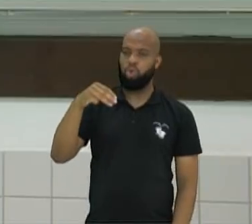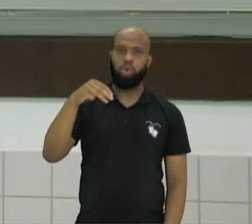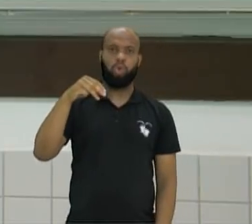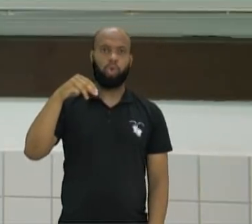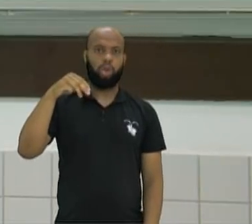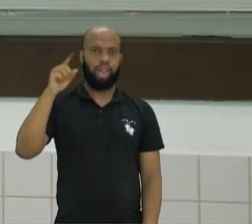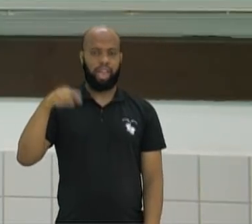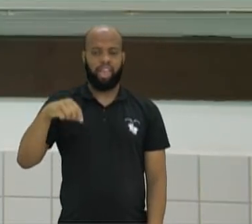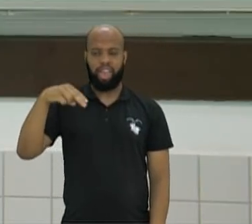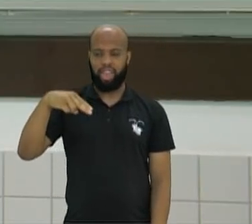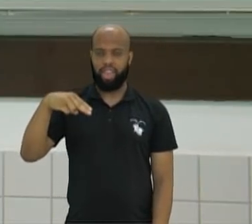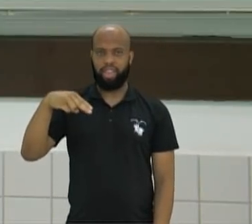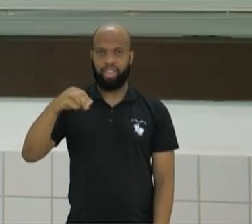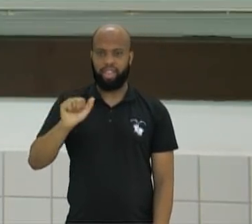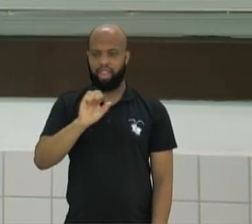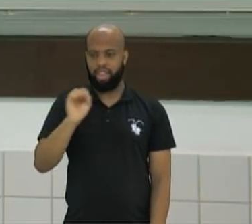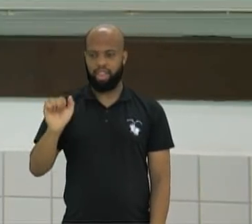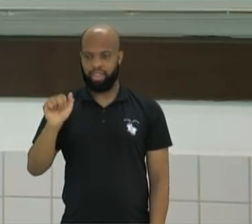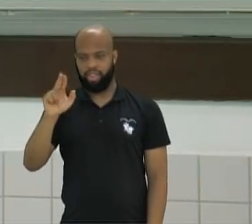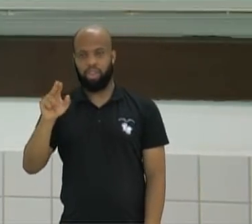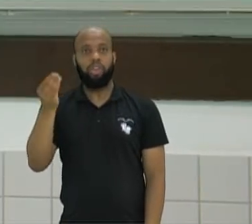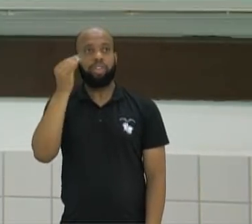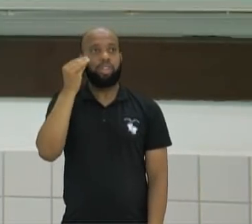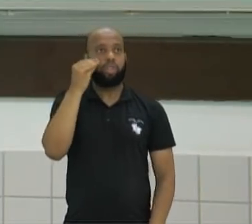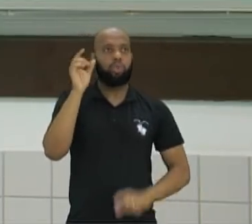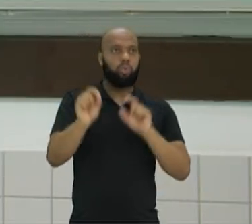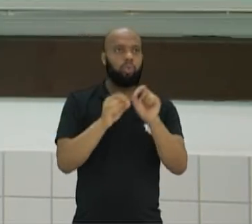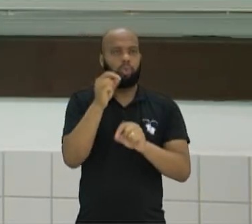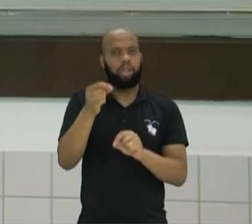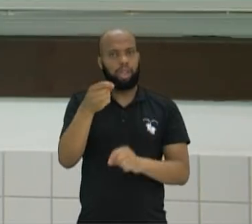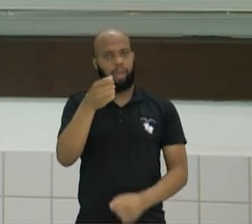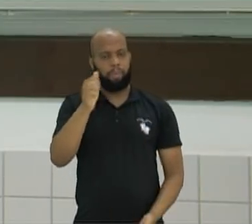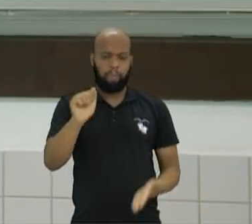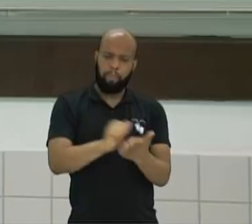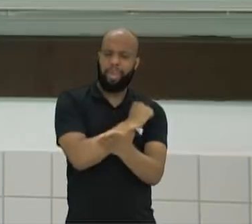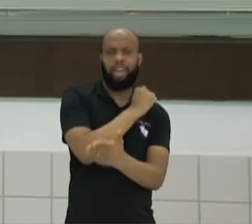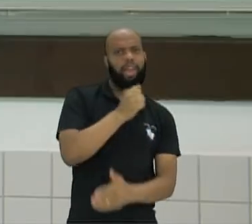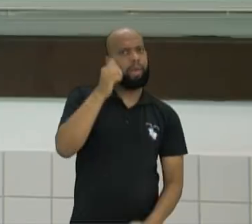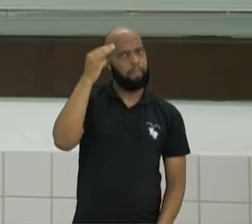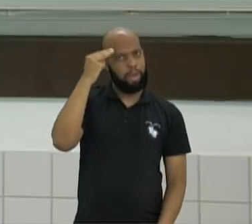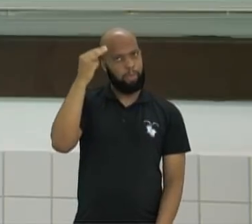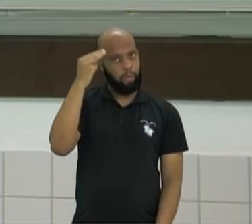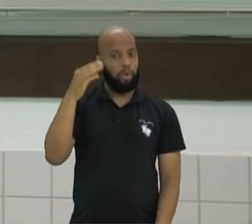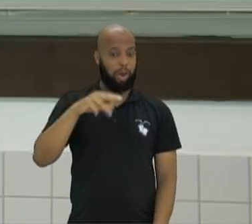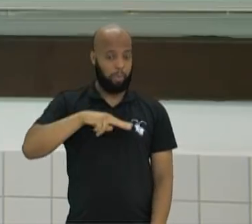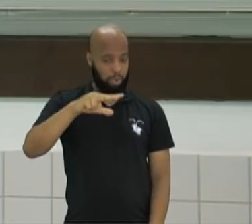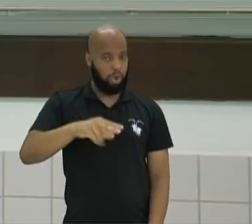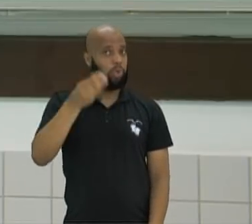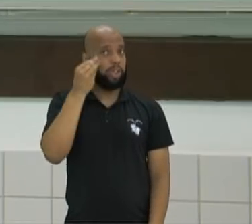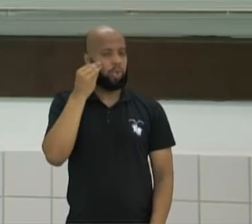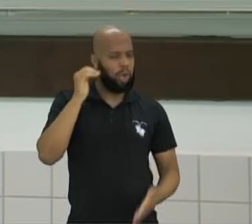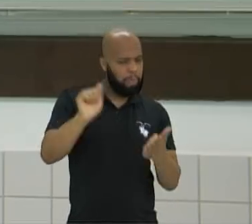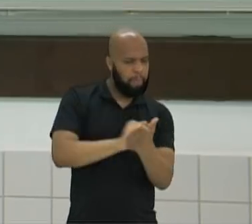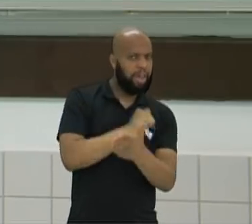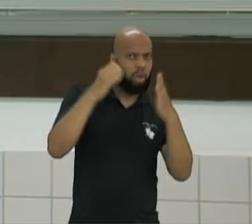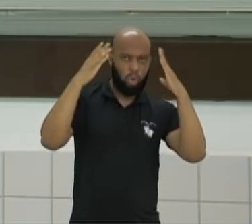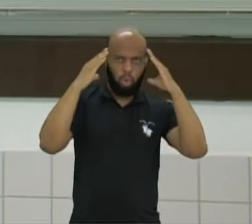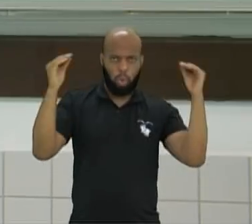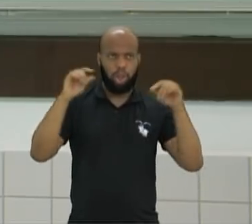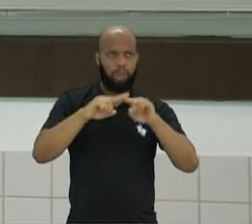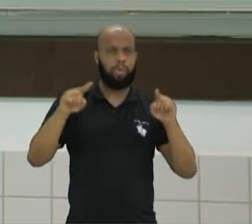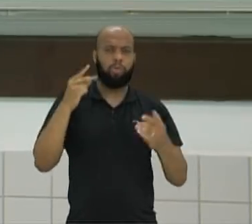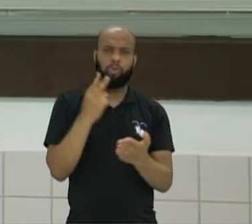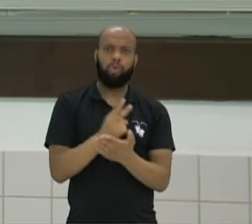estátua linda. Tentativas de apagar a memória holandesa não faltaram pelo lado português, mas é impressionante como que continua a